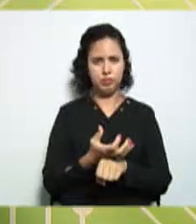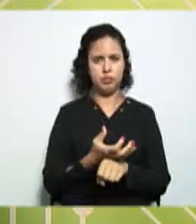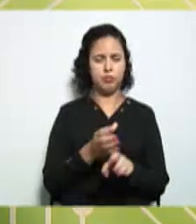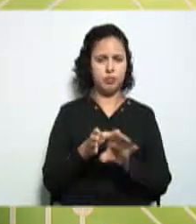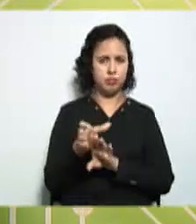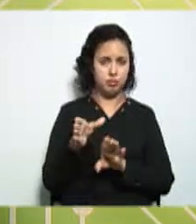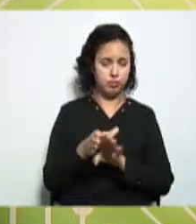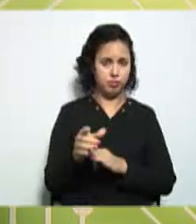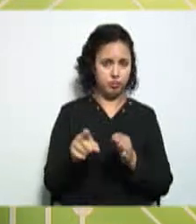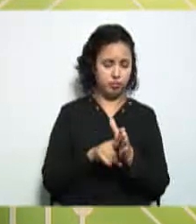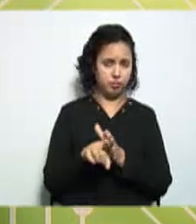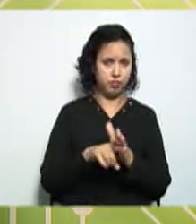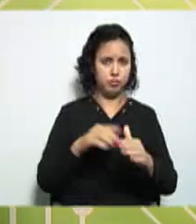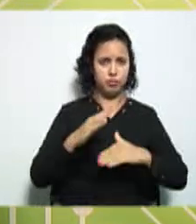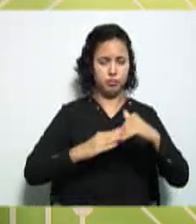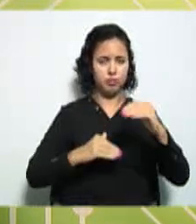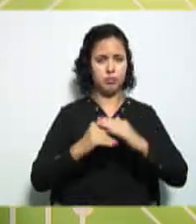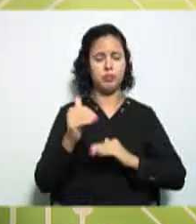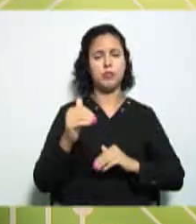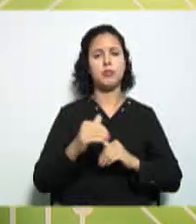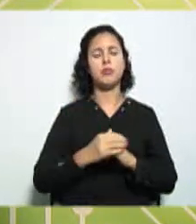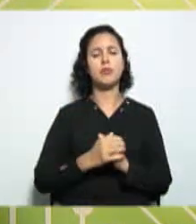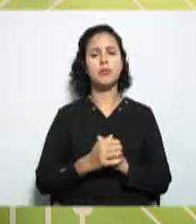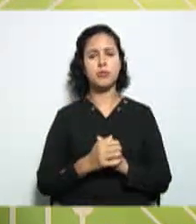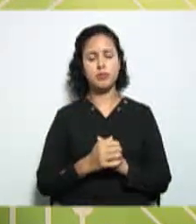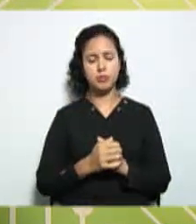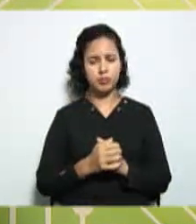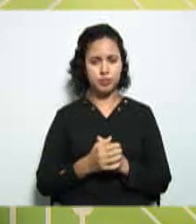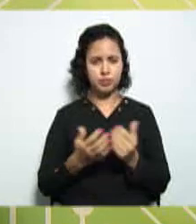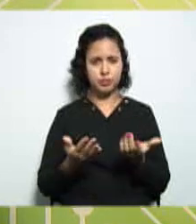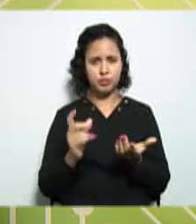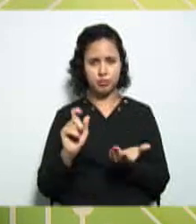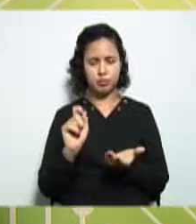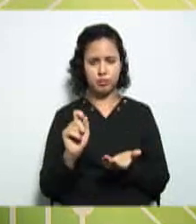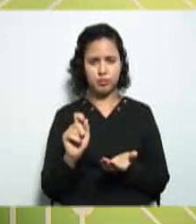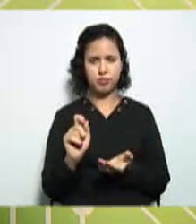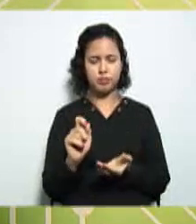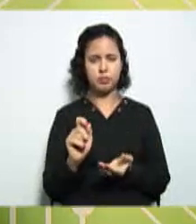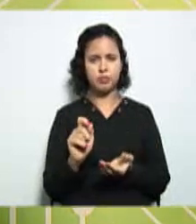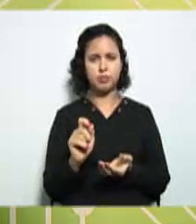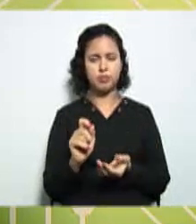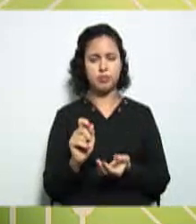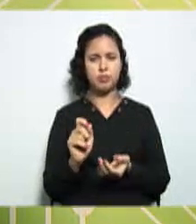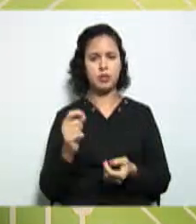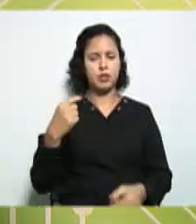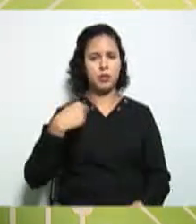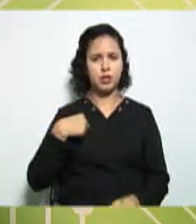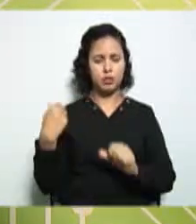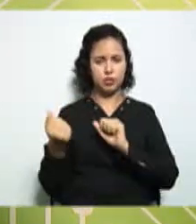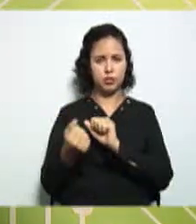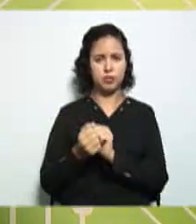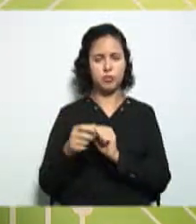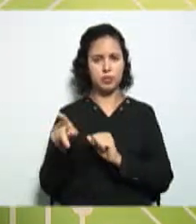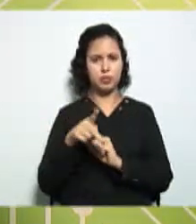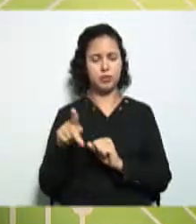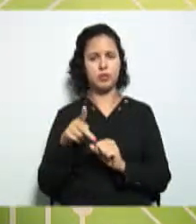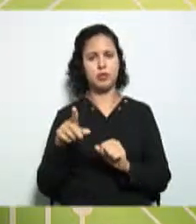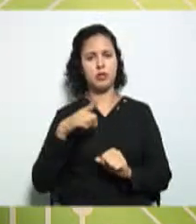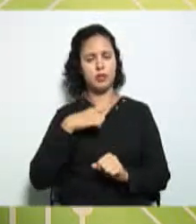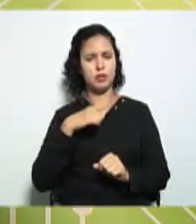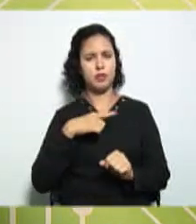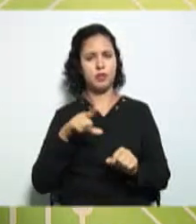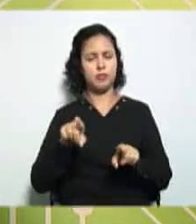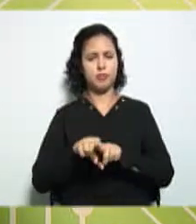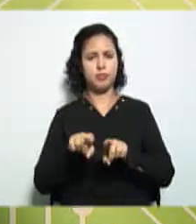para pesquisa e prática profissional. Eu quero dizer para vocês que, além de mim, da professora Anabela, tem também a